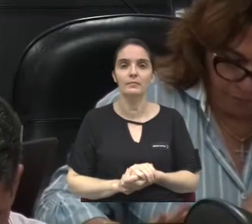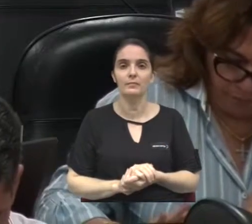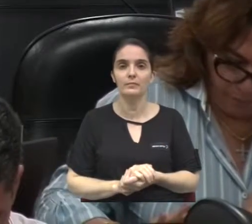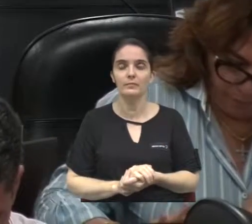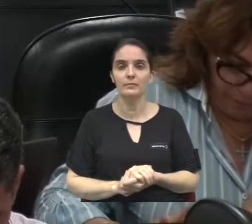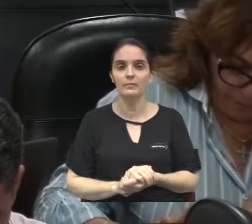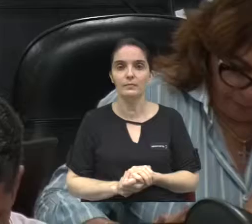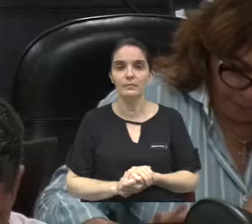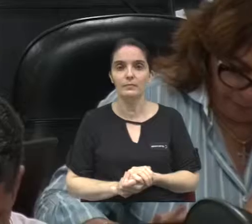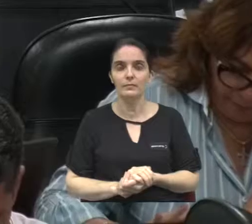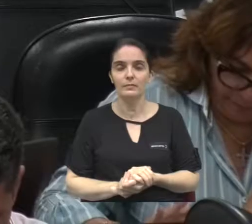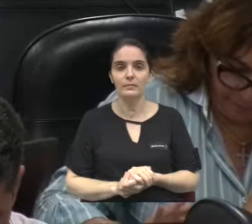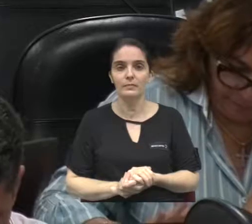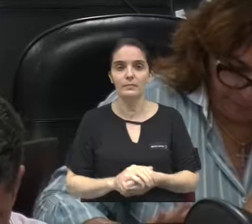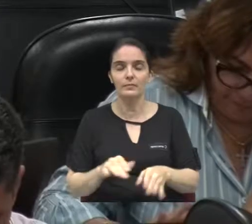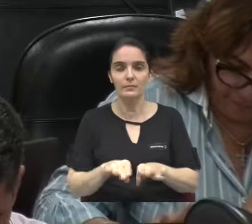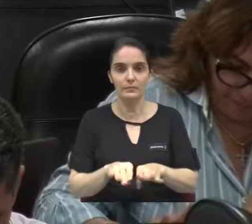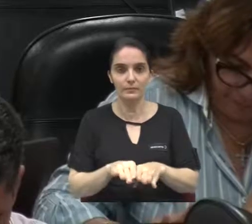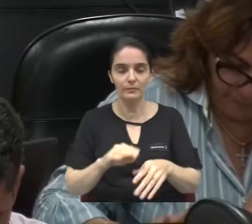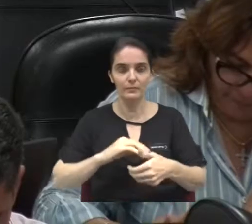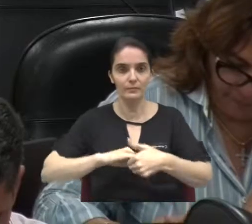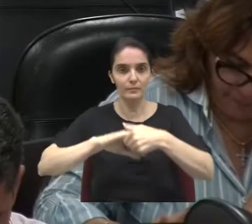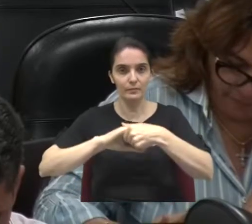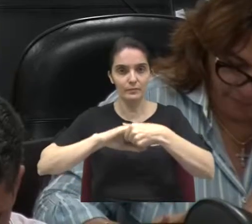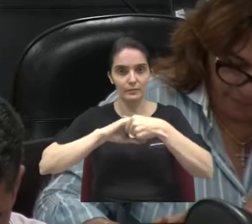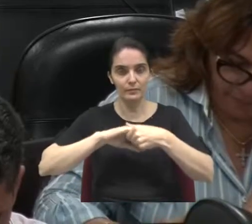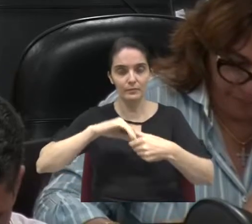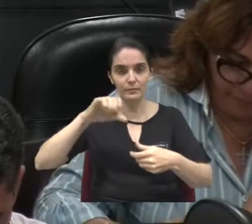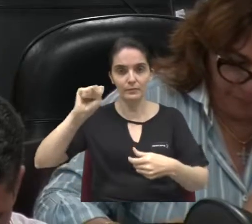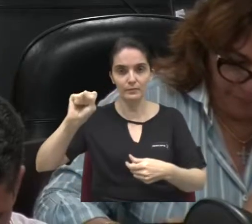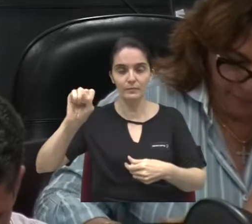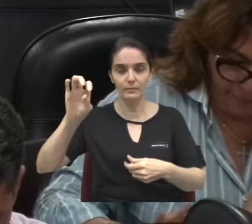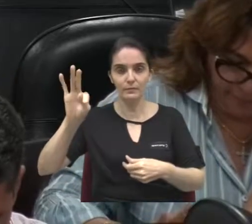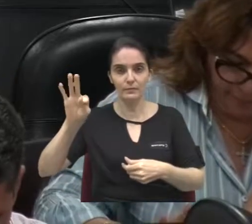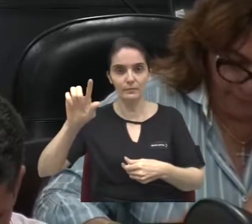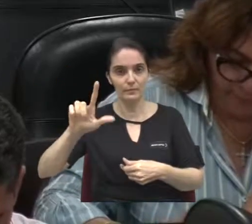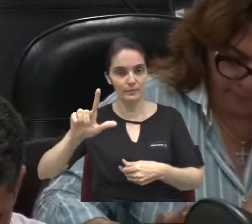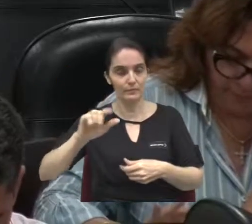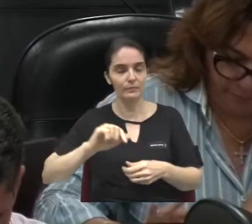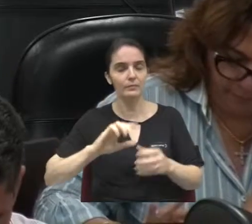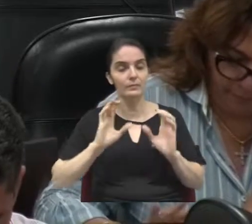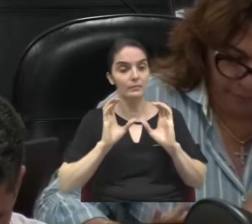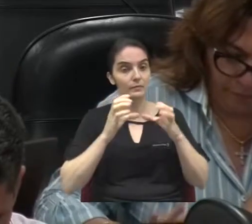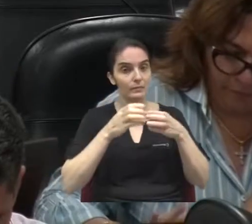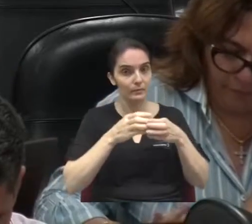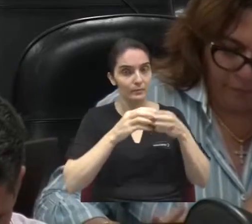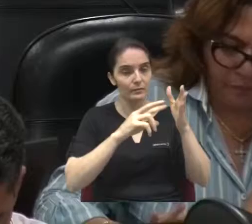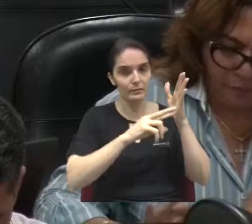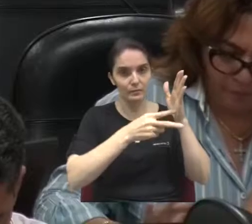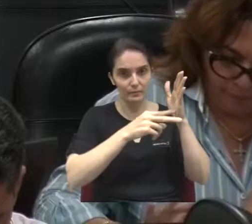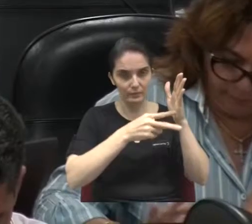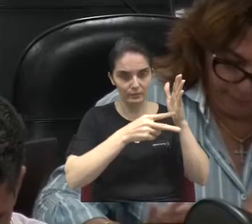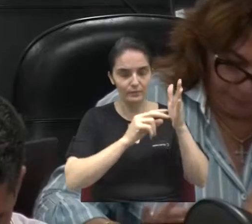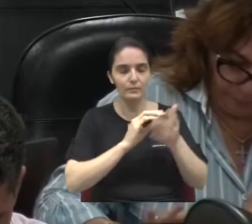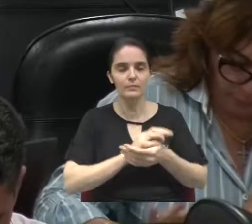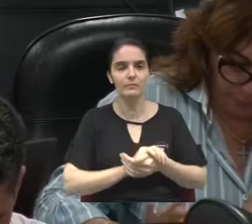Levanto para parabenizar ao STL, a União Sindical dos Trabalhadores de Limeira, que tem feito um